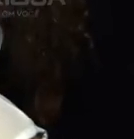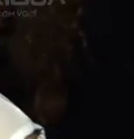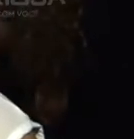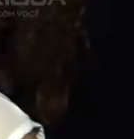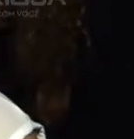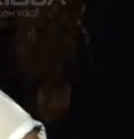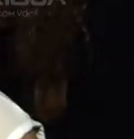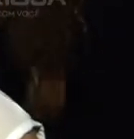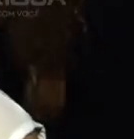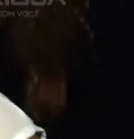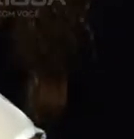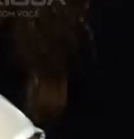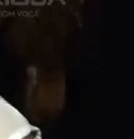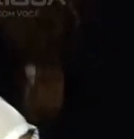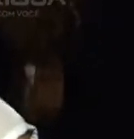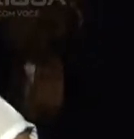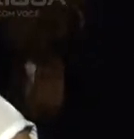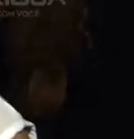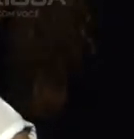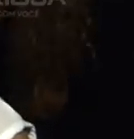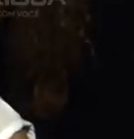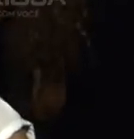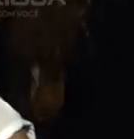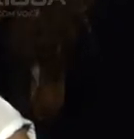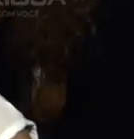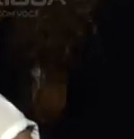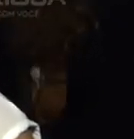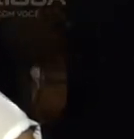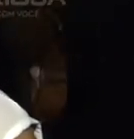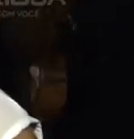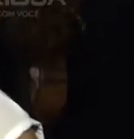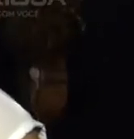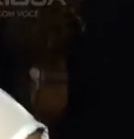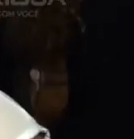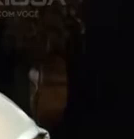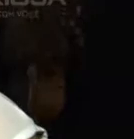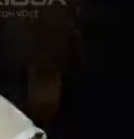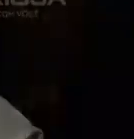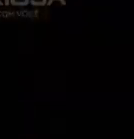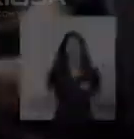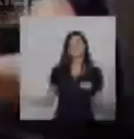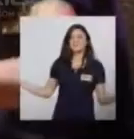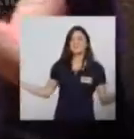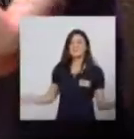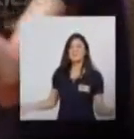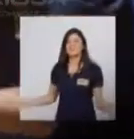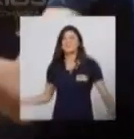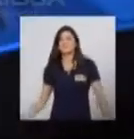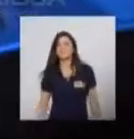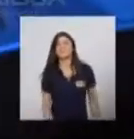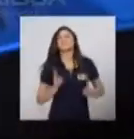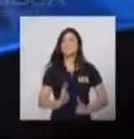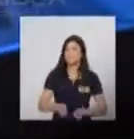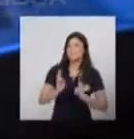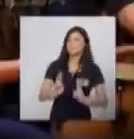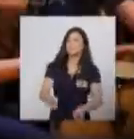tá, músicas inéditas, composição do próprio grupo, tá, com surdos que fizeram a composição das músicas também.